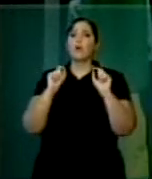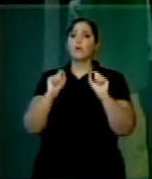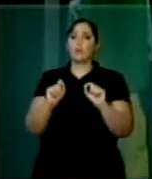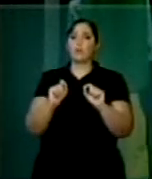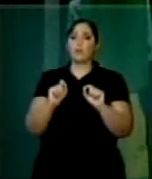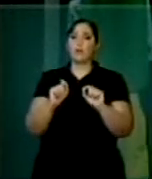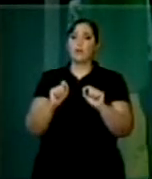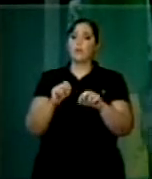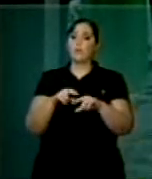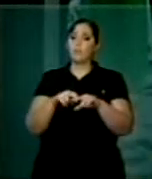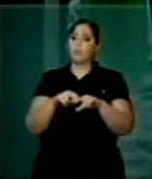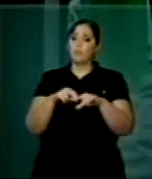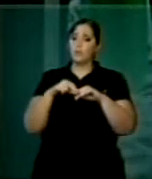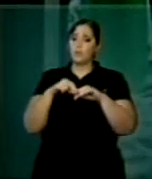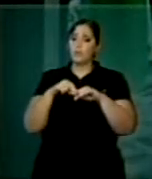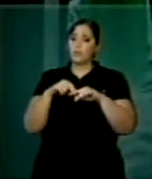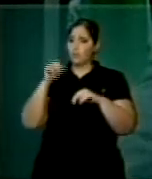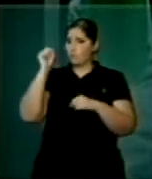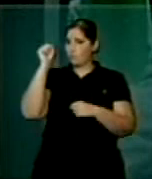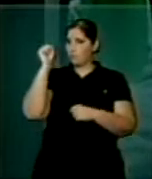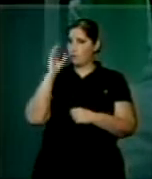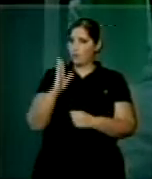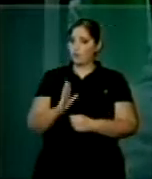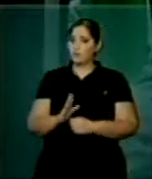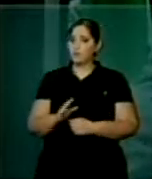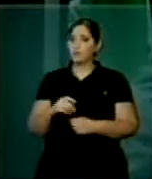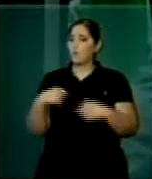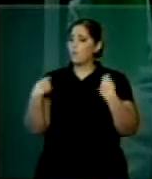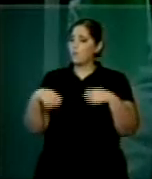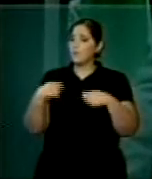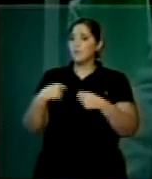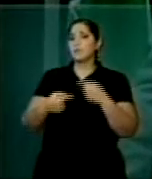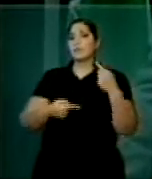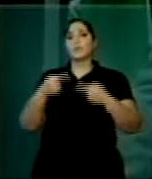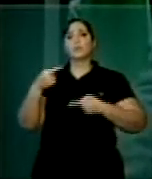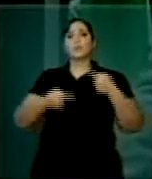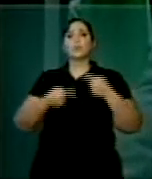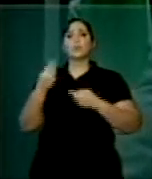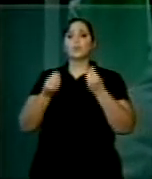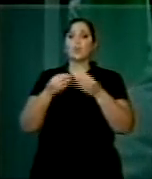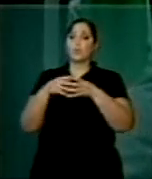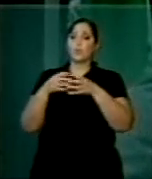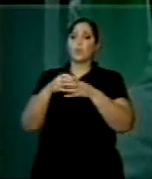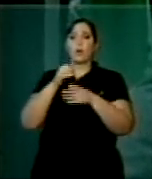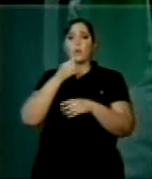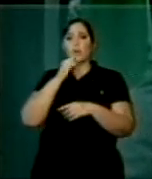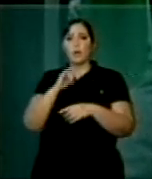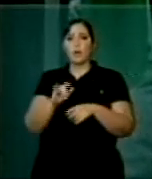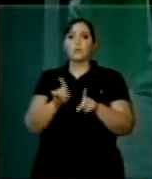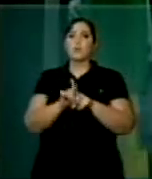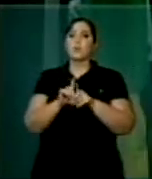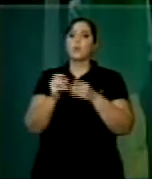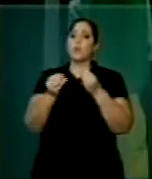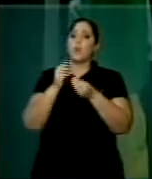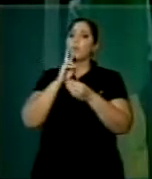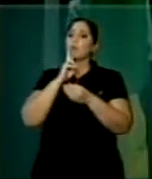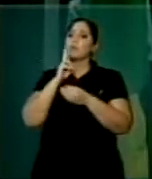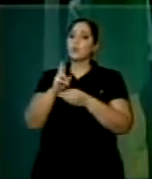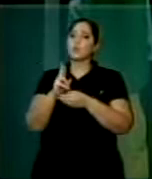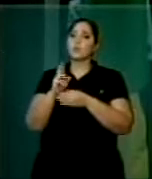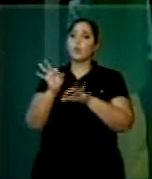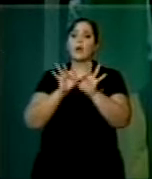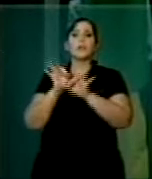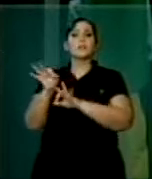no sentido de que o Brasil deve discutir, sim, o setor elétrico e a repercussão da sua